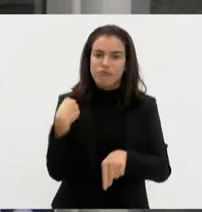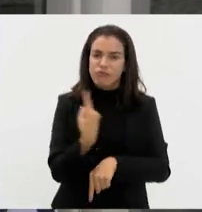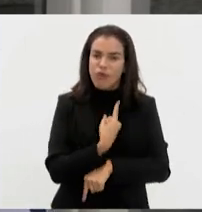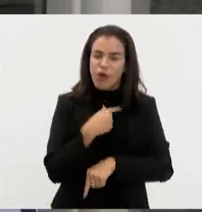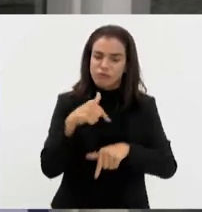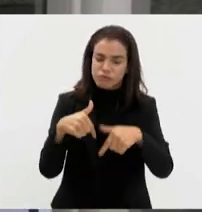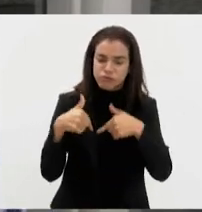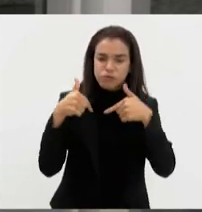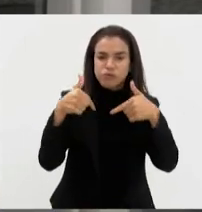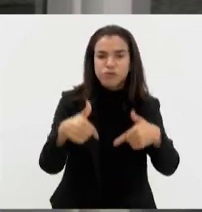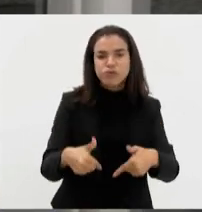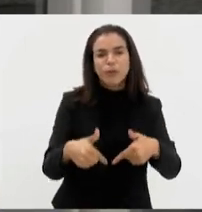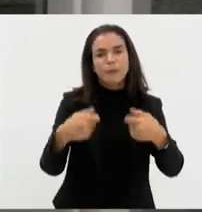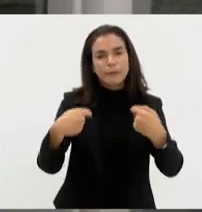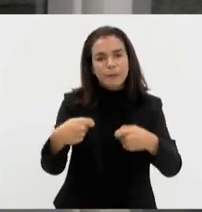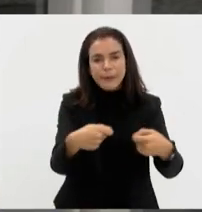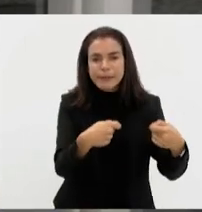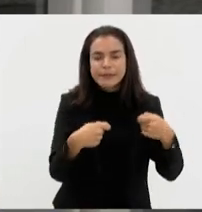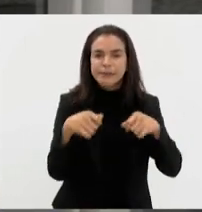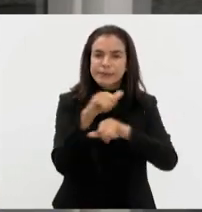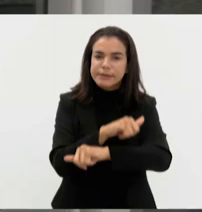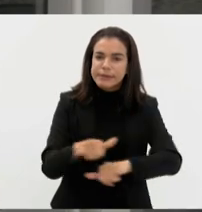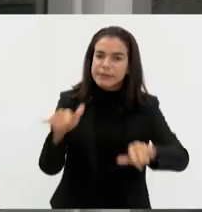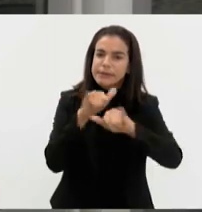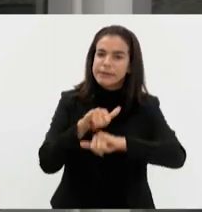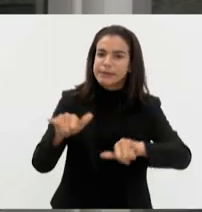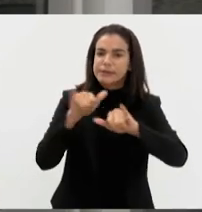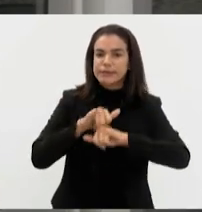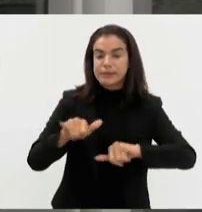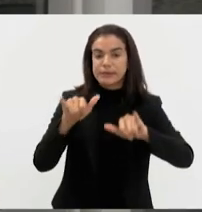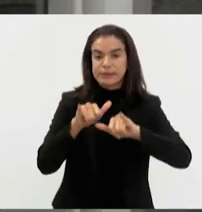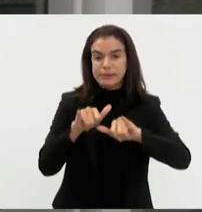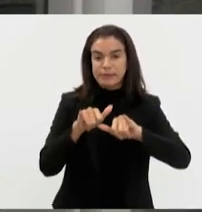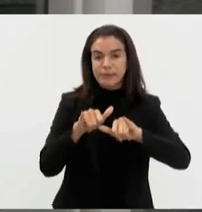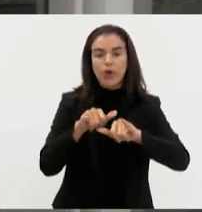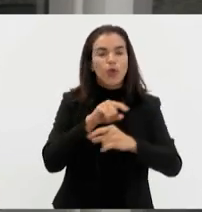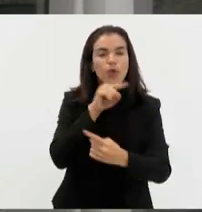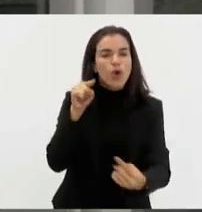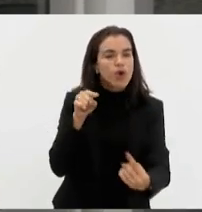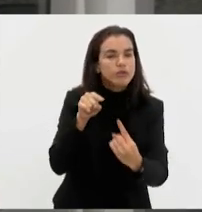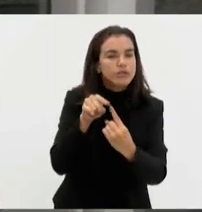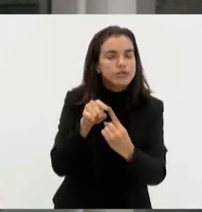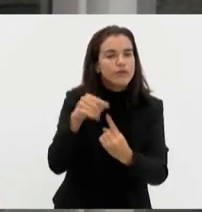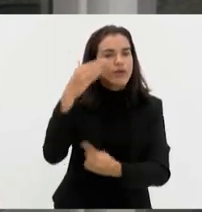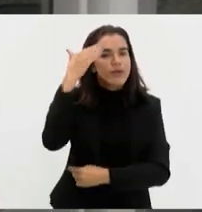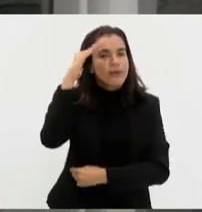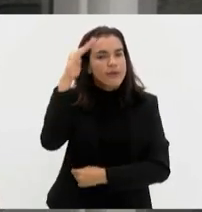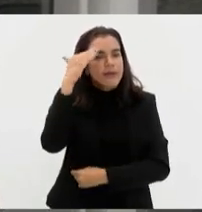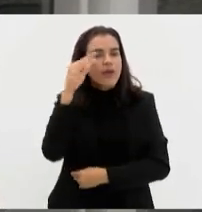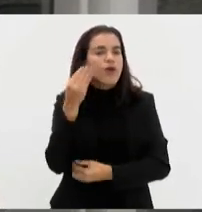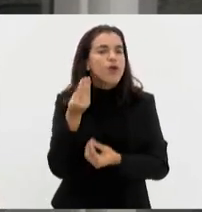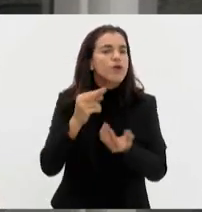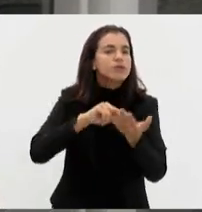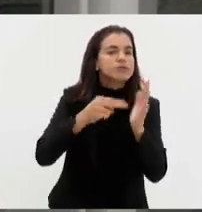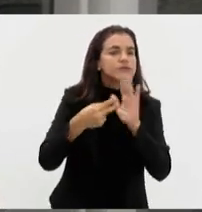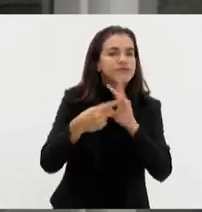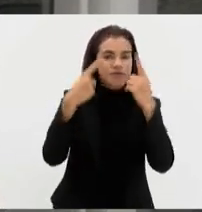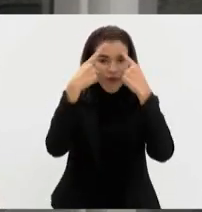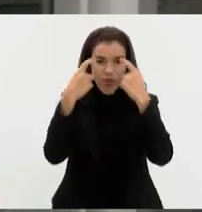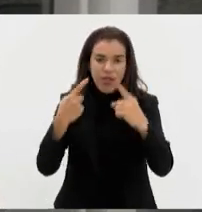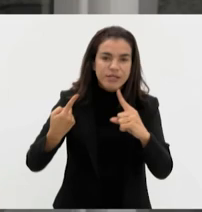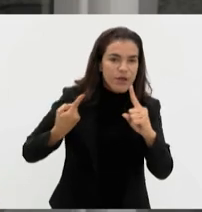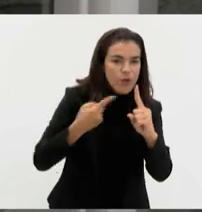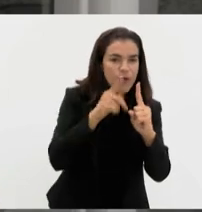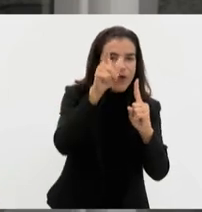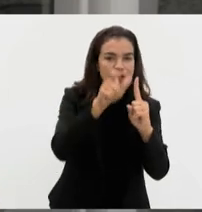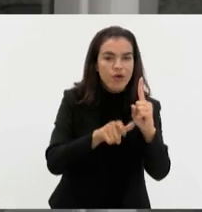de que se tenha campanhas de divulgação para que se possa entender o que é a violência contra a mulher. Nós